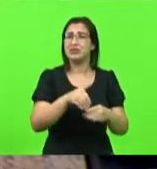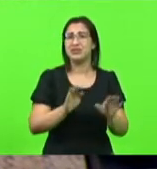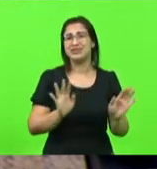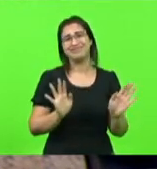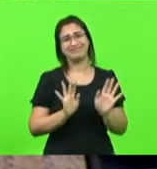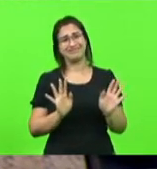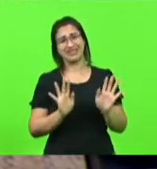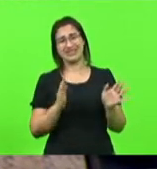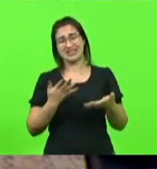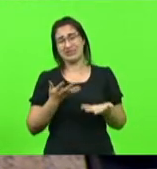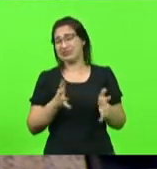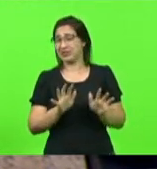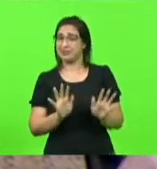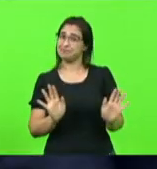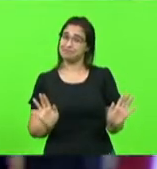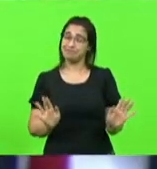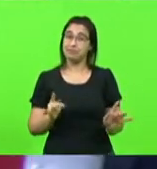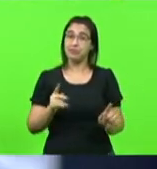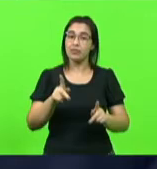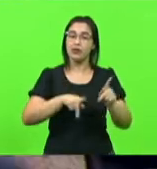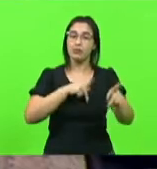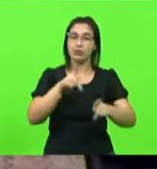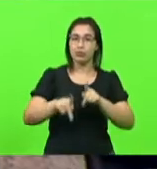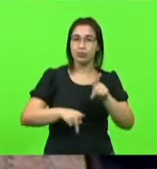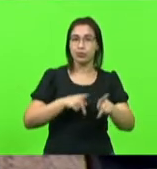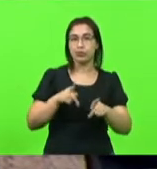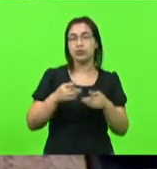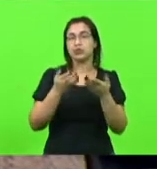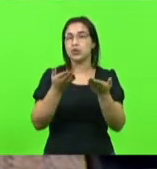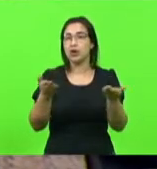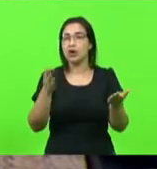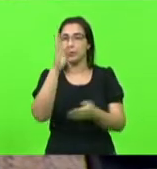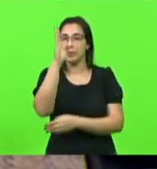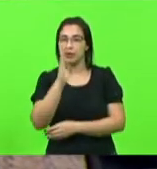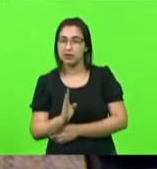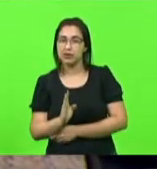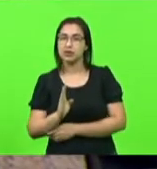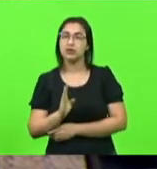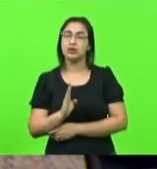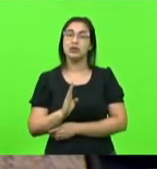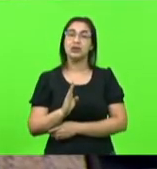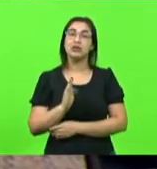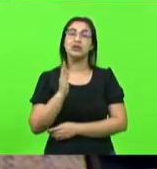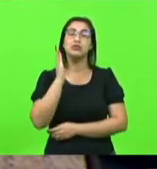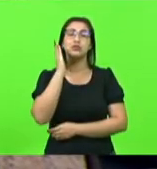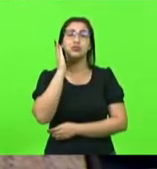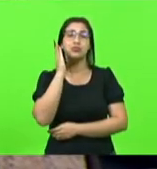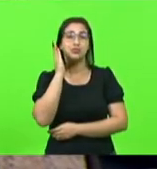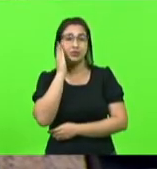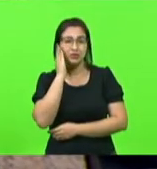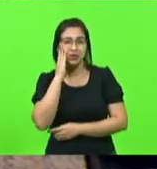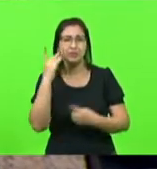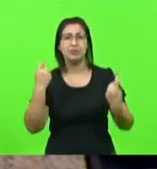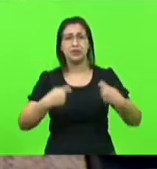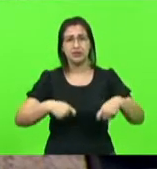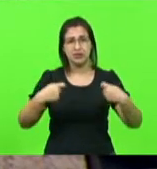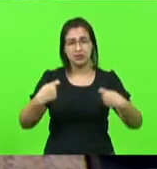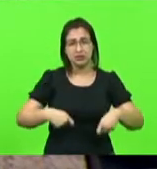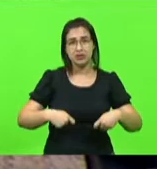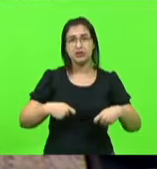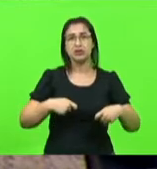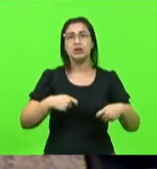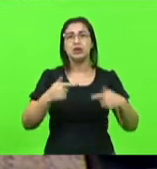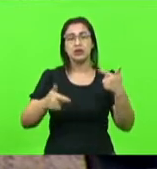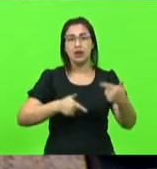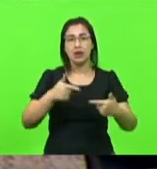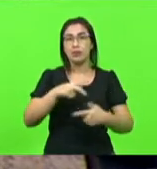muito desconfortável. A população na ponta, o brasileiro na ponta, ele está precisando de serviços públicos